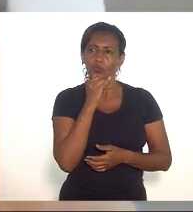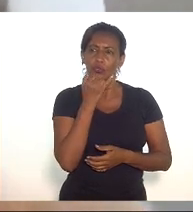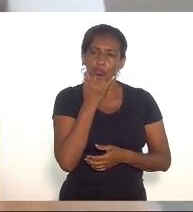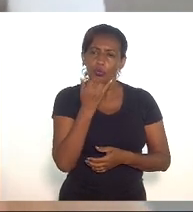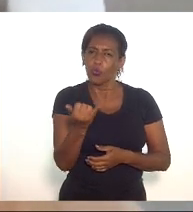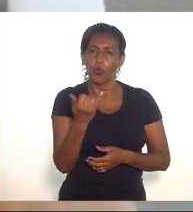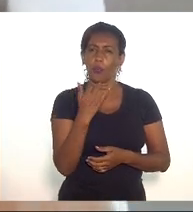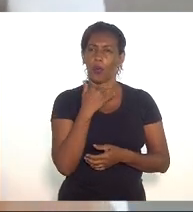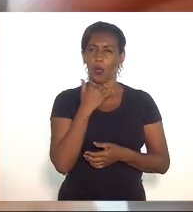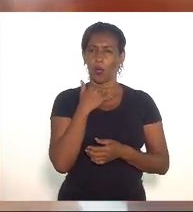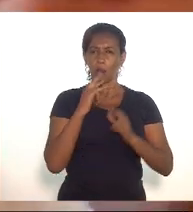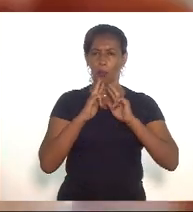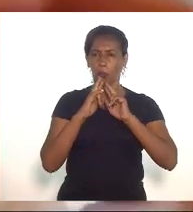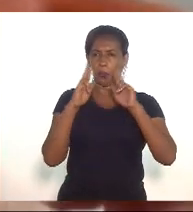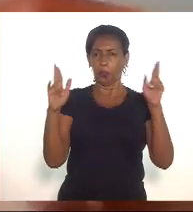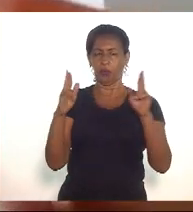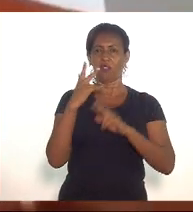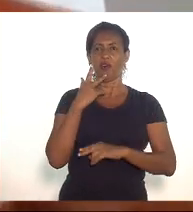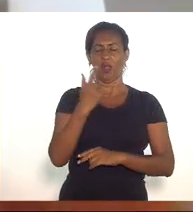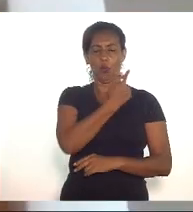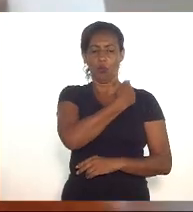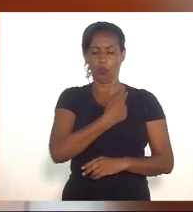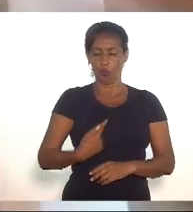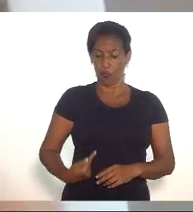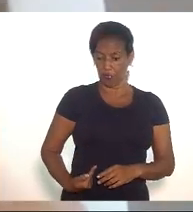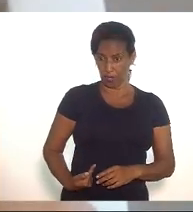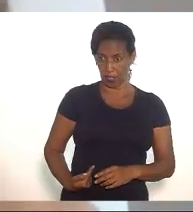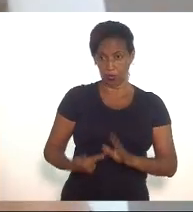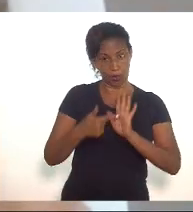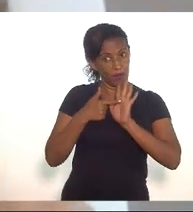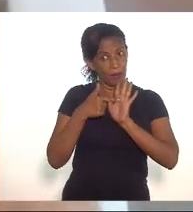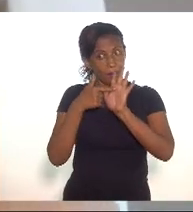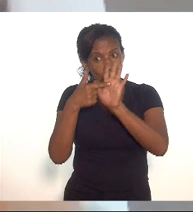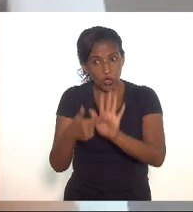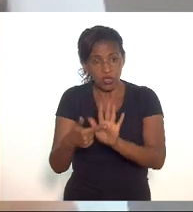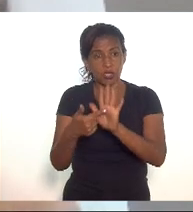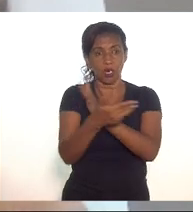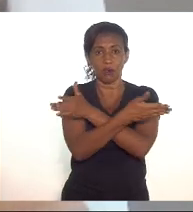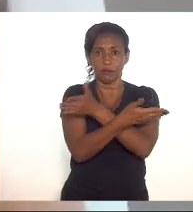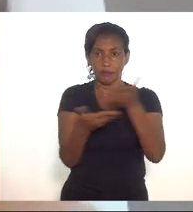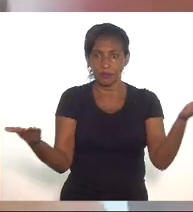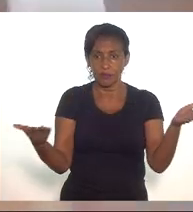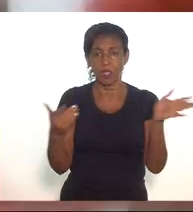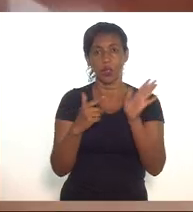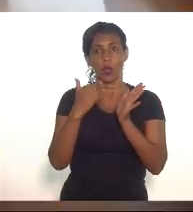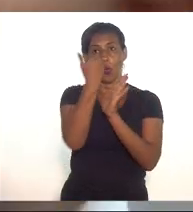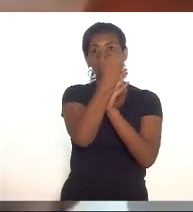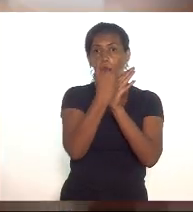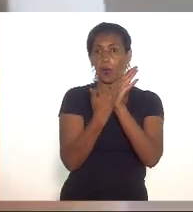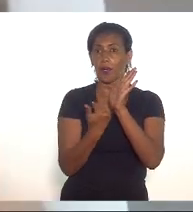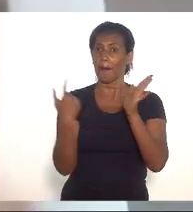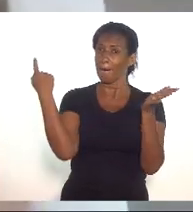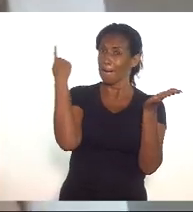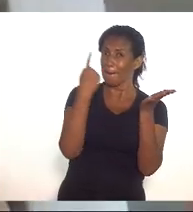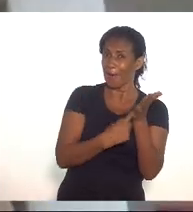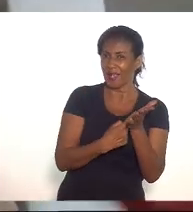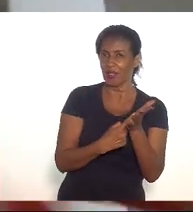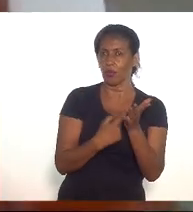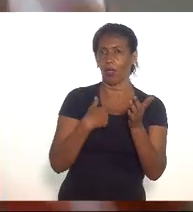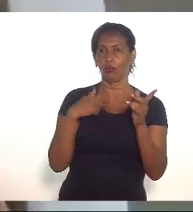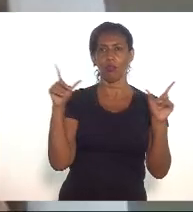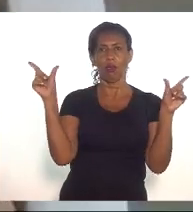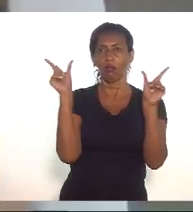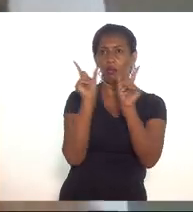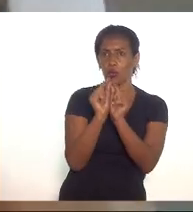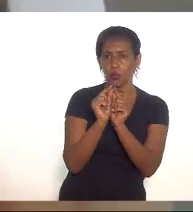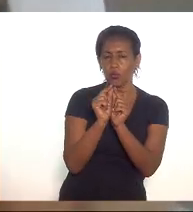digamos assim. O governador, ele vai apresentar aos senhores o programa Pacto. Eu falei a grosso modo como